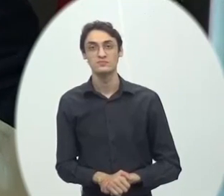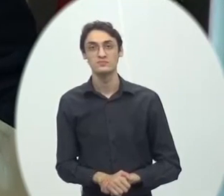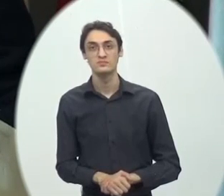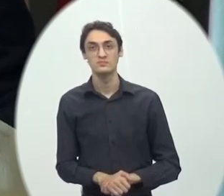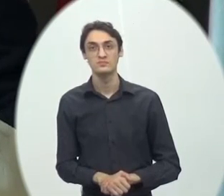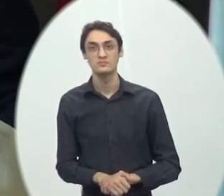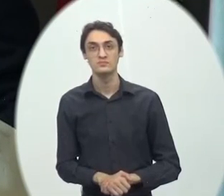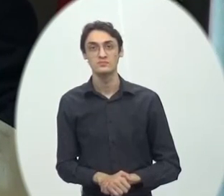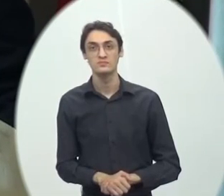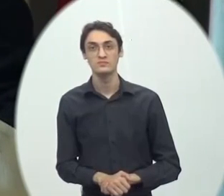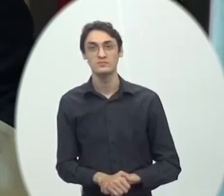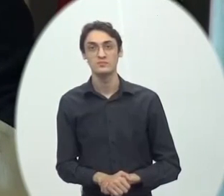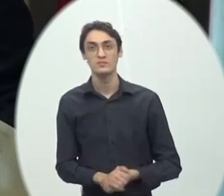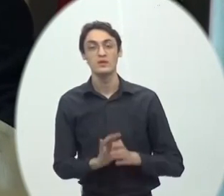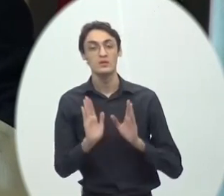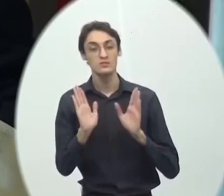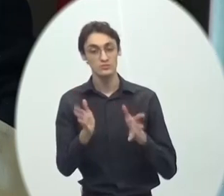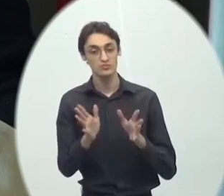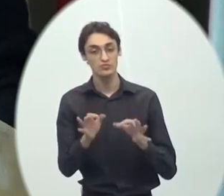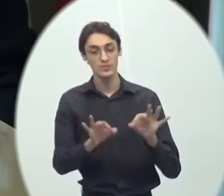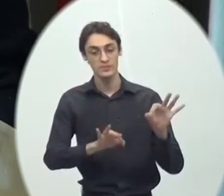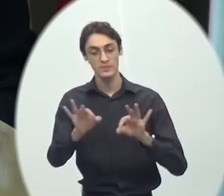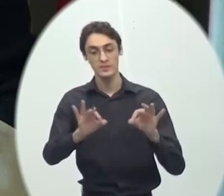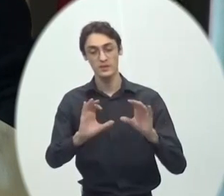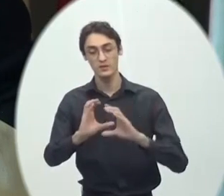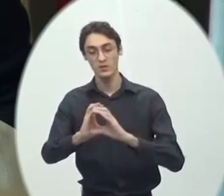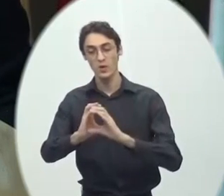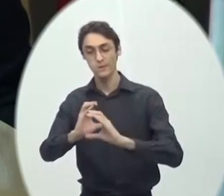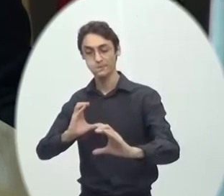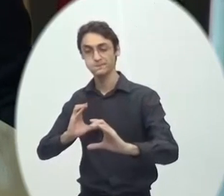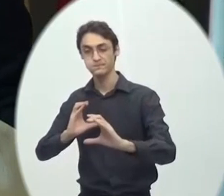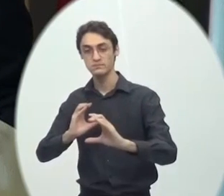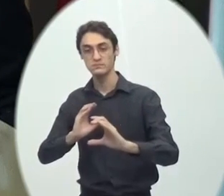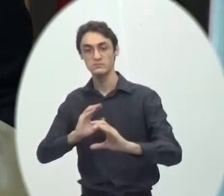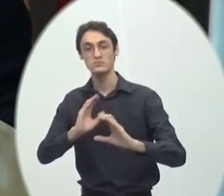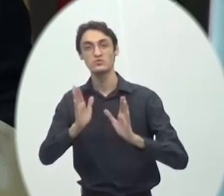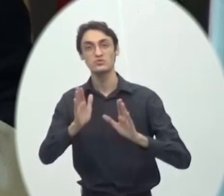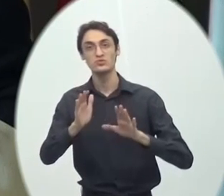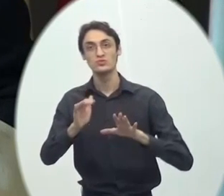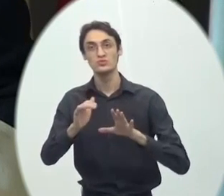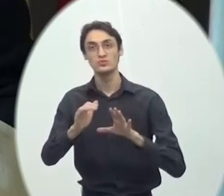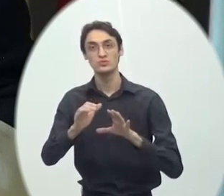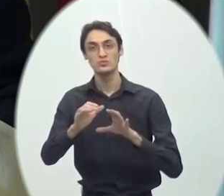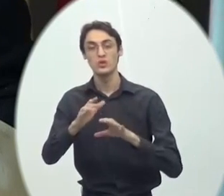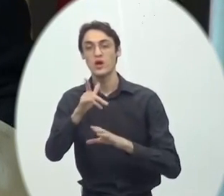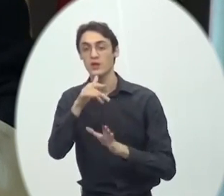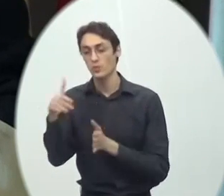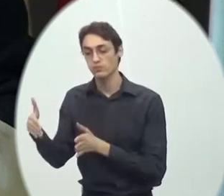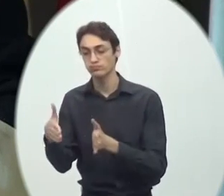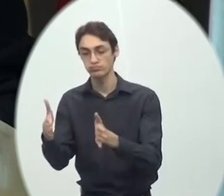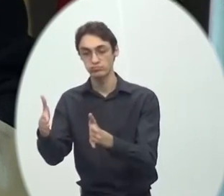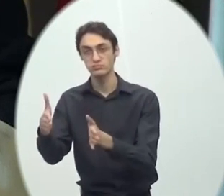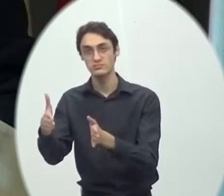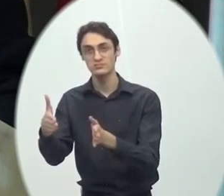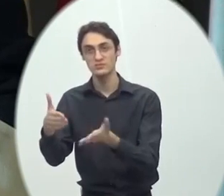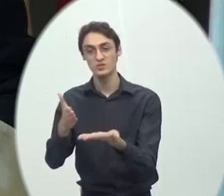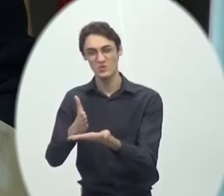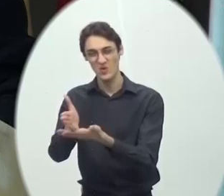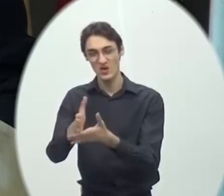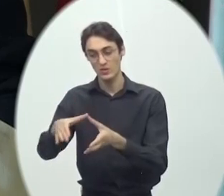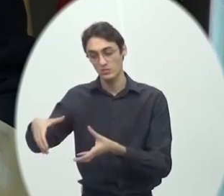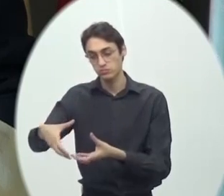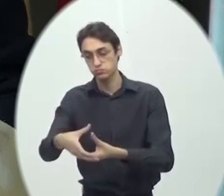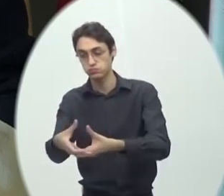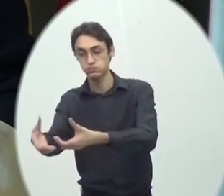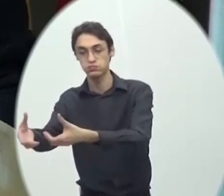parte, está sendo feito as tubulações lá, umas 5, 6 cortes de rio que tem, né, até achei que ia ser uma